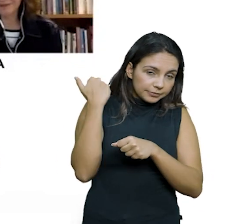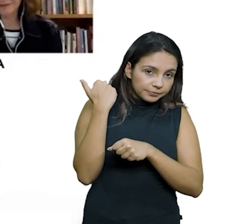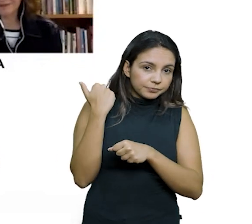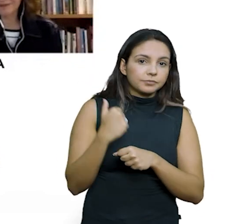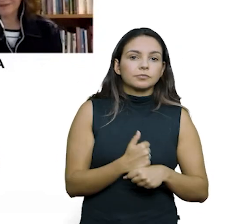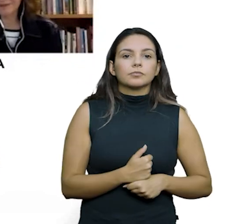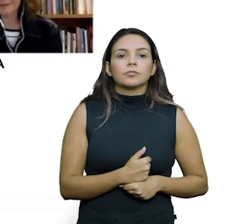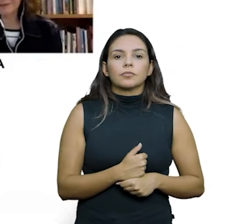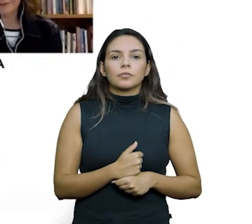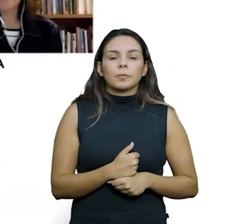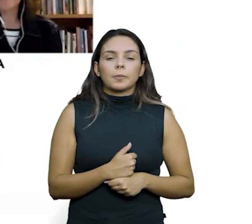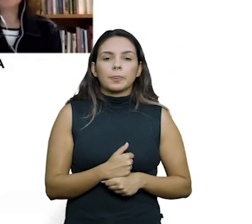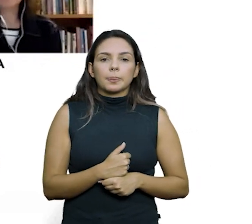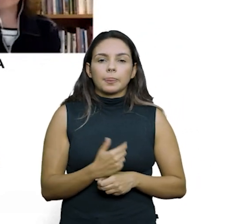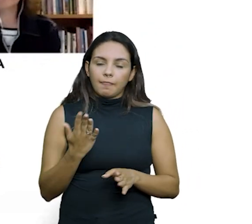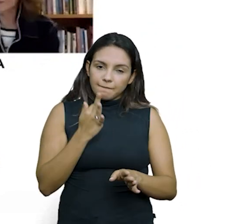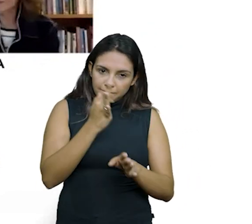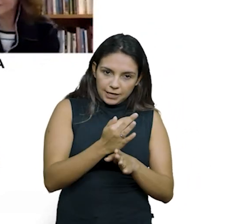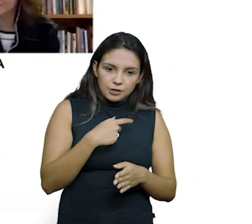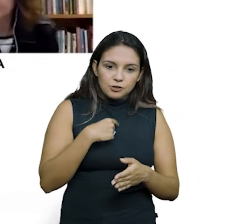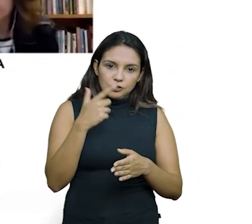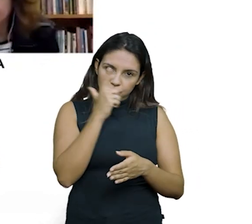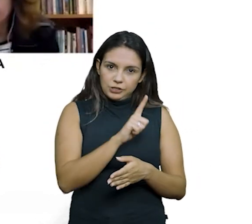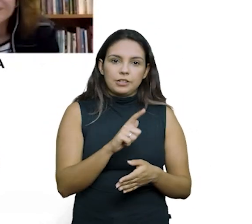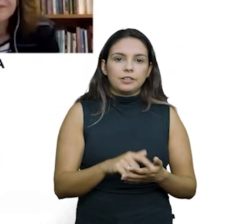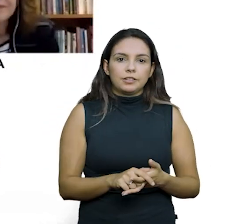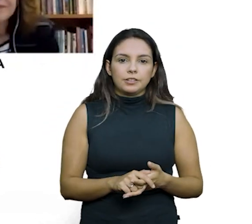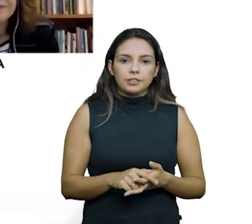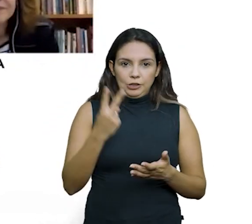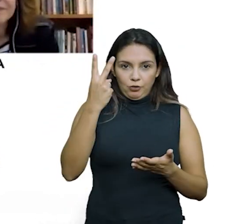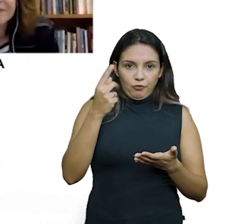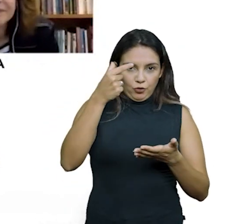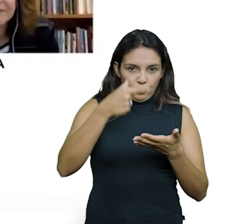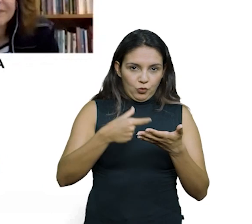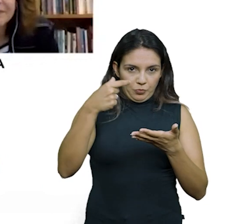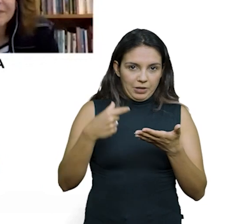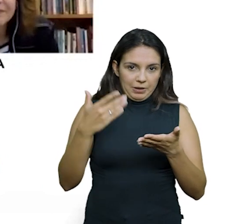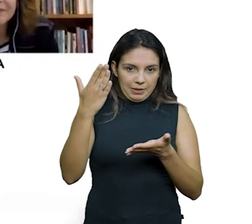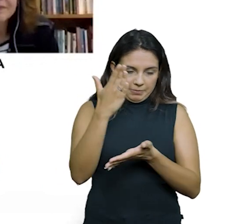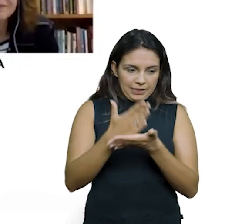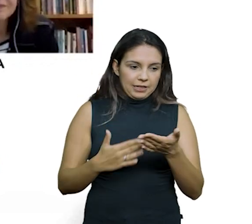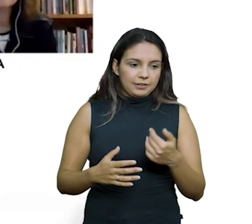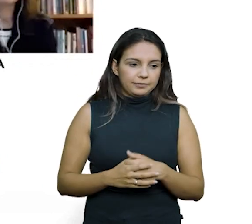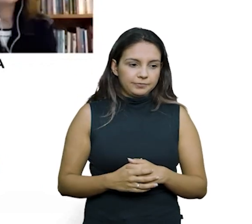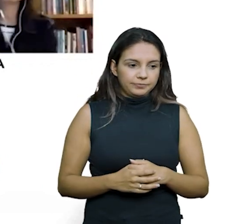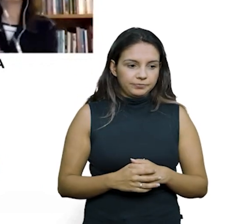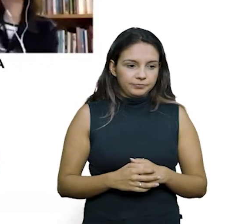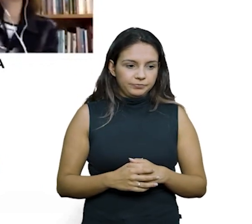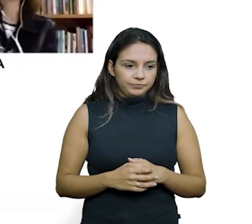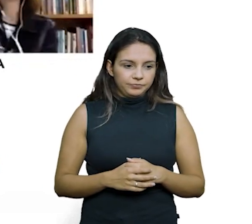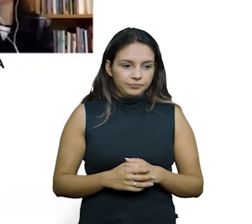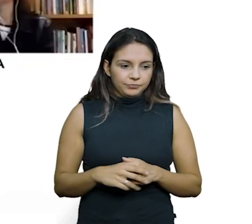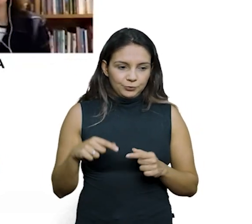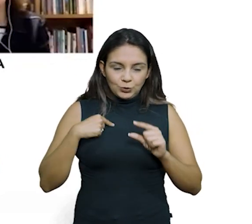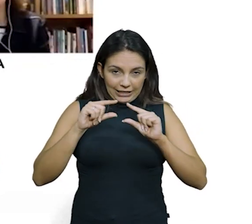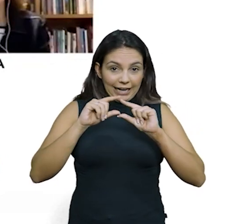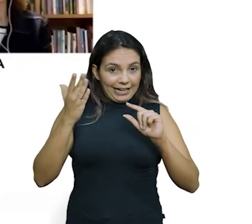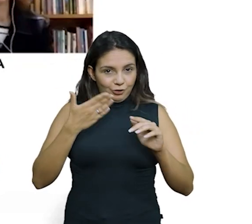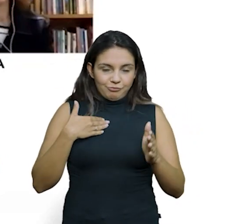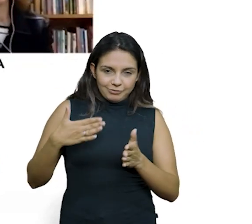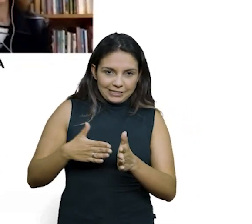gastei revisando, e agora estou começando o segundo volume, já estou na metade. Então é um infanto-juvenil, eu estou mais nessa